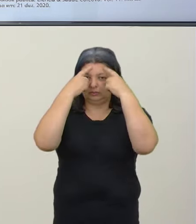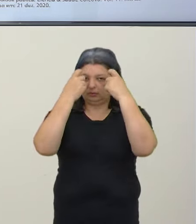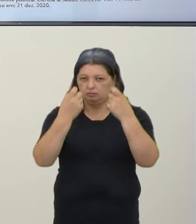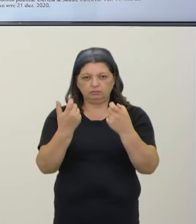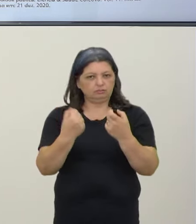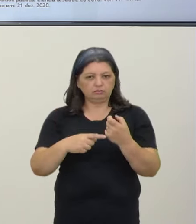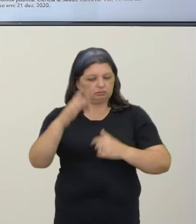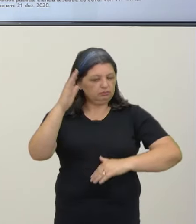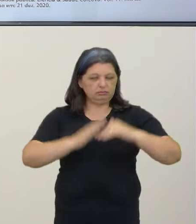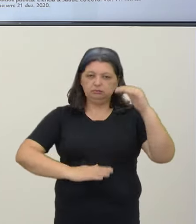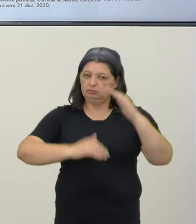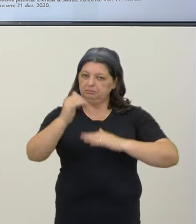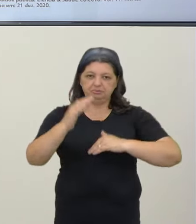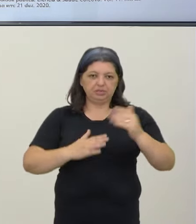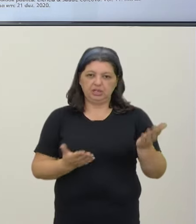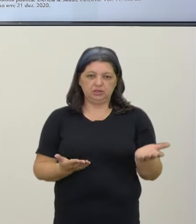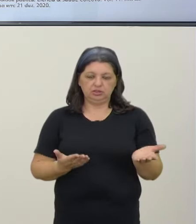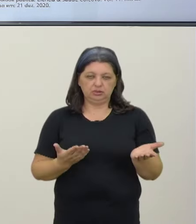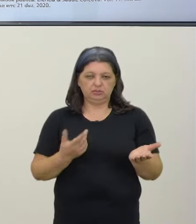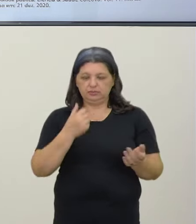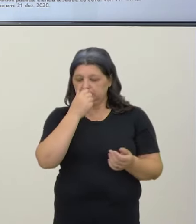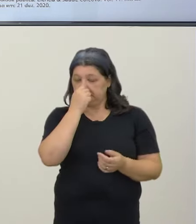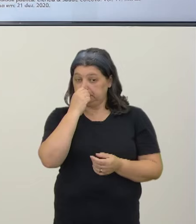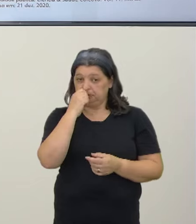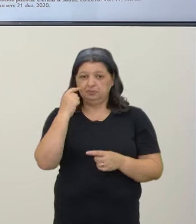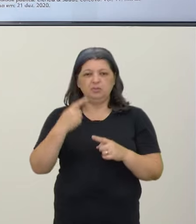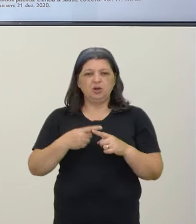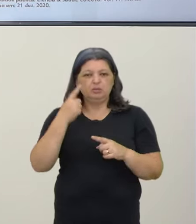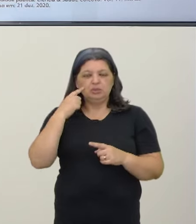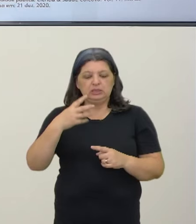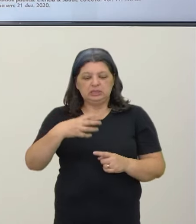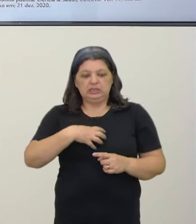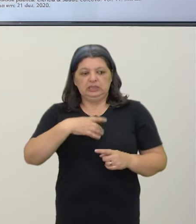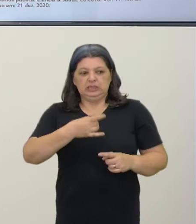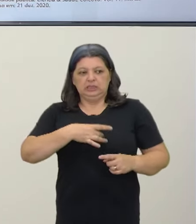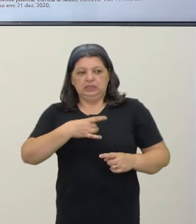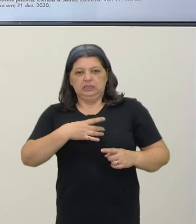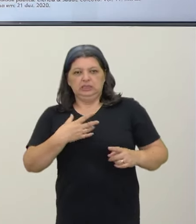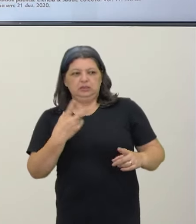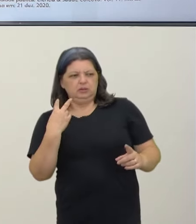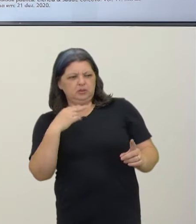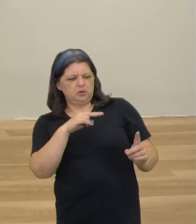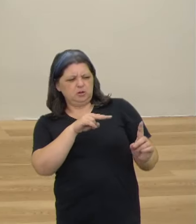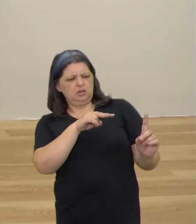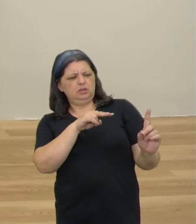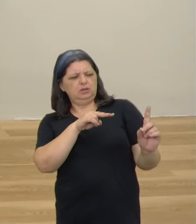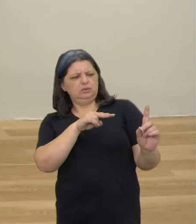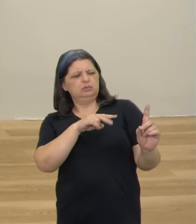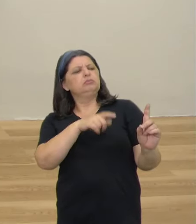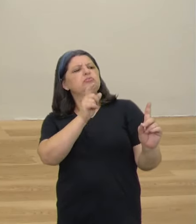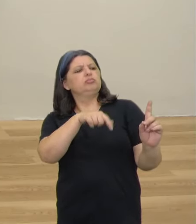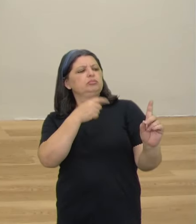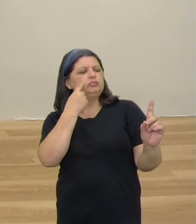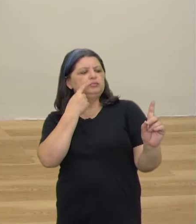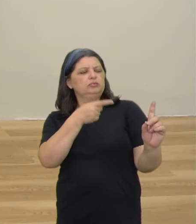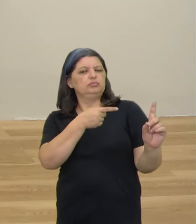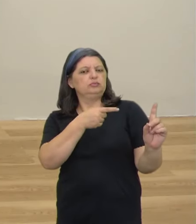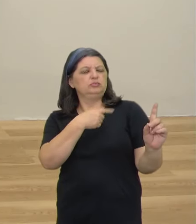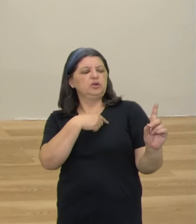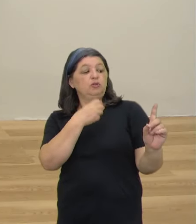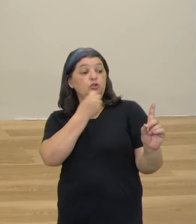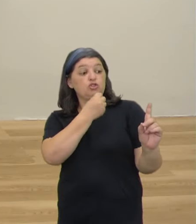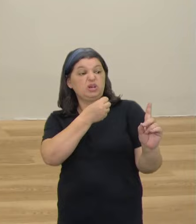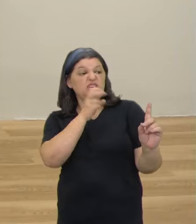coisa prática. A ameaça, né, a sensação de medo, o eu olhar para o Thiago e falar assim, Thiago, eu vou te bater daqui